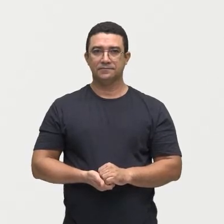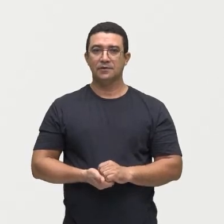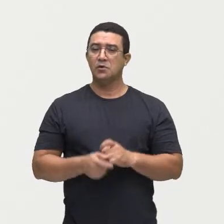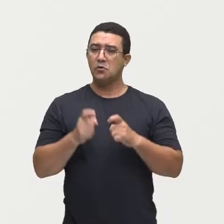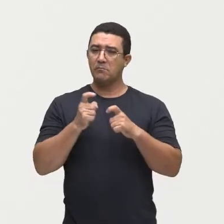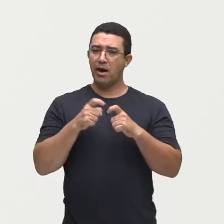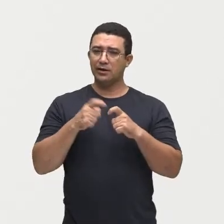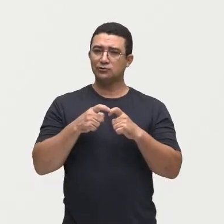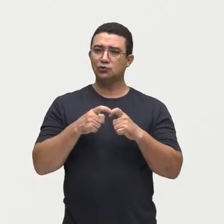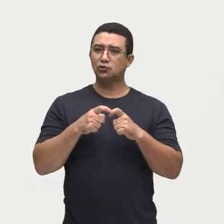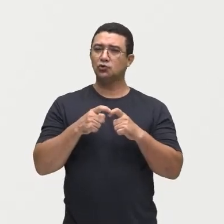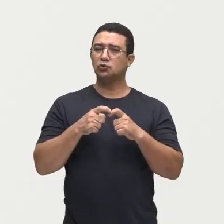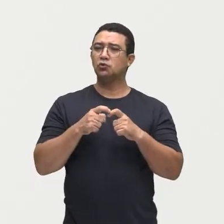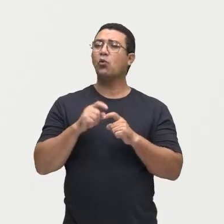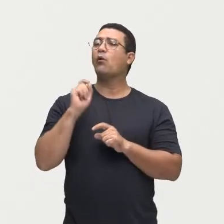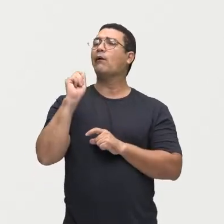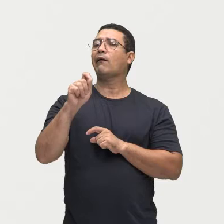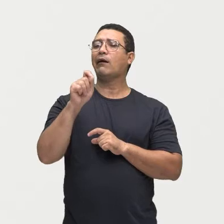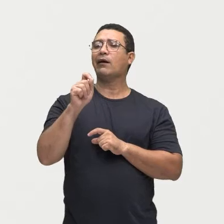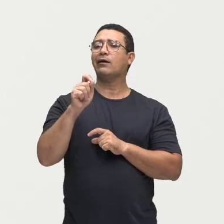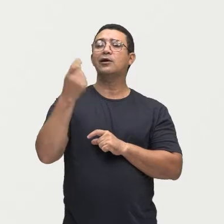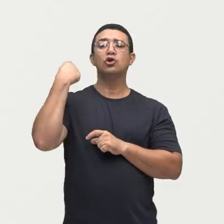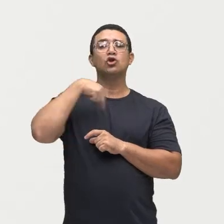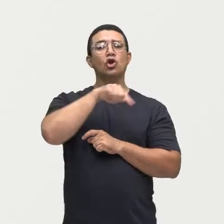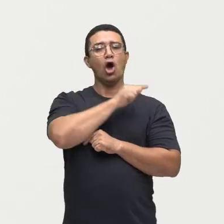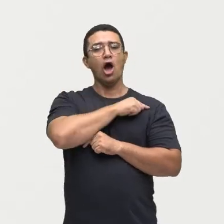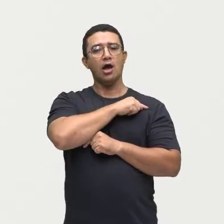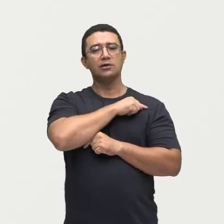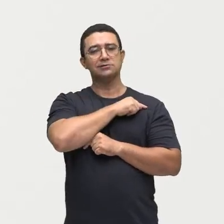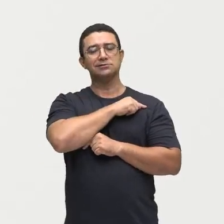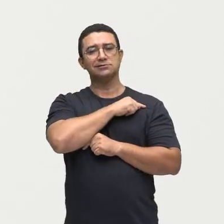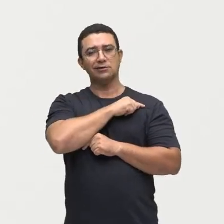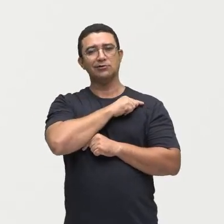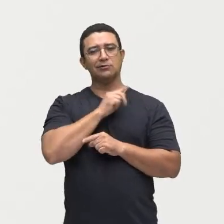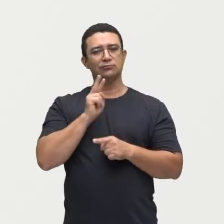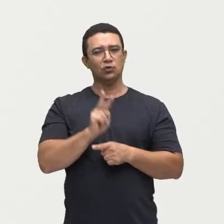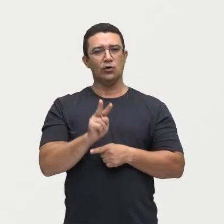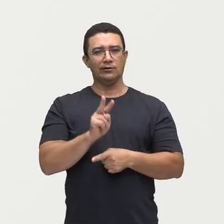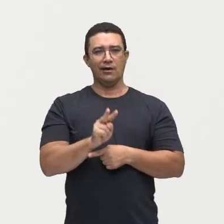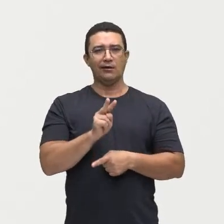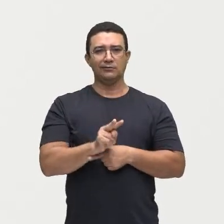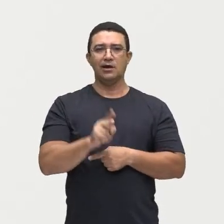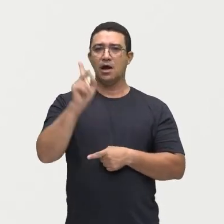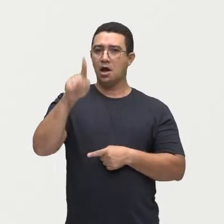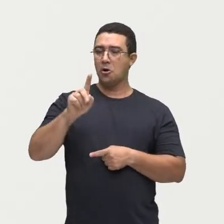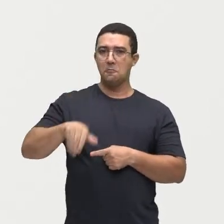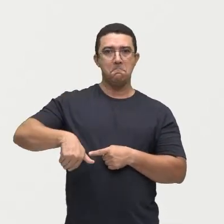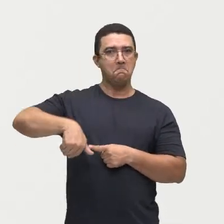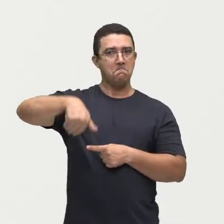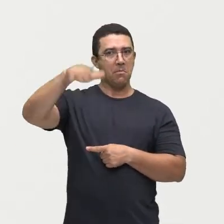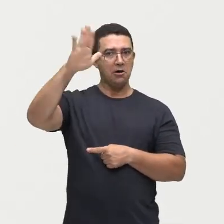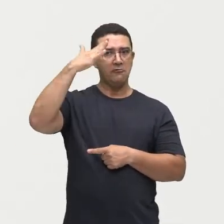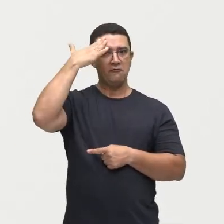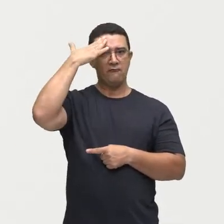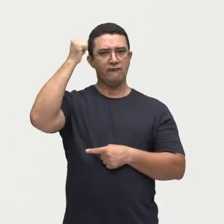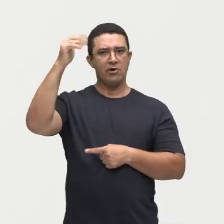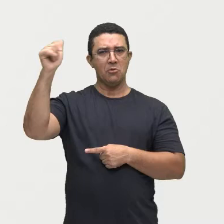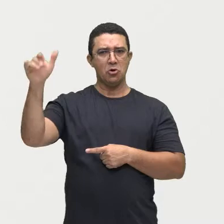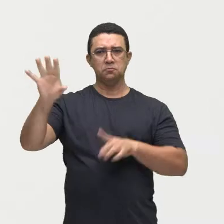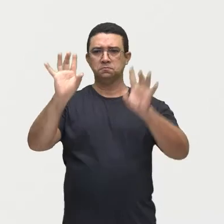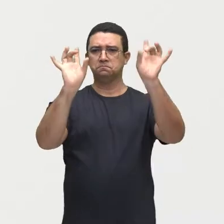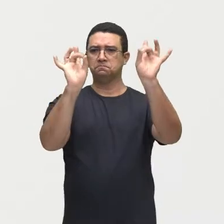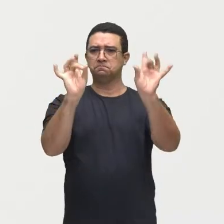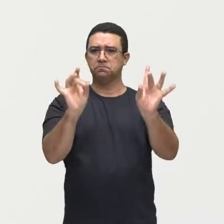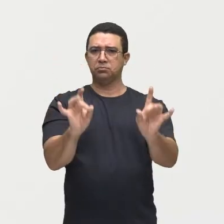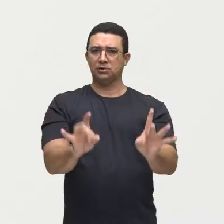O médico por quem fomos assistidos é um dos mais renomados especialistas.